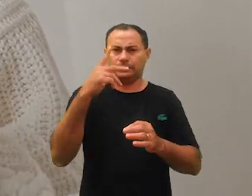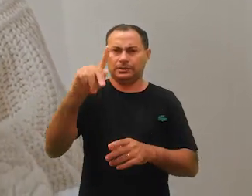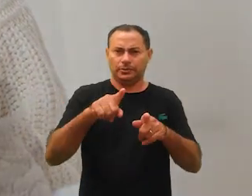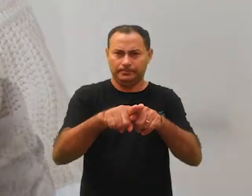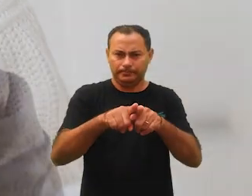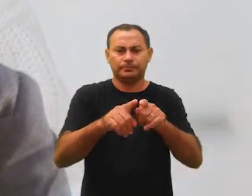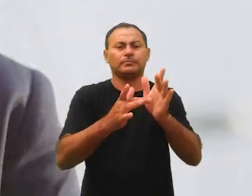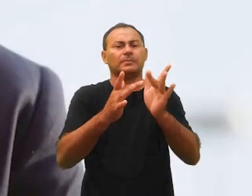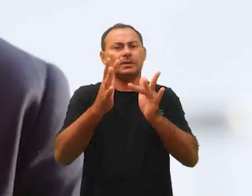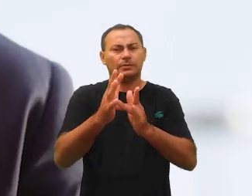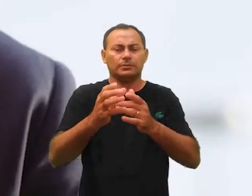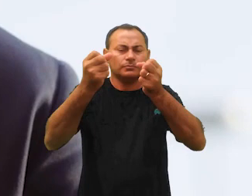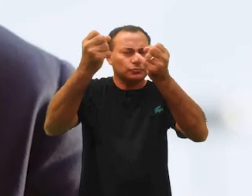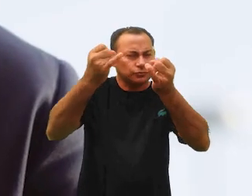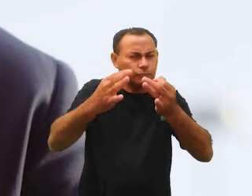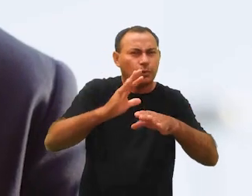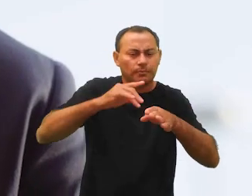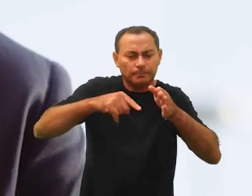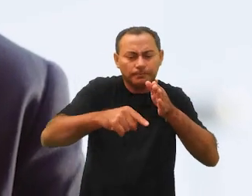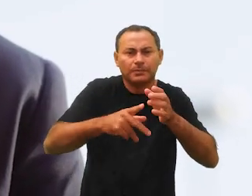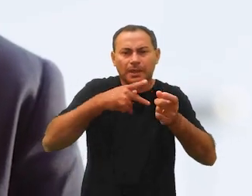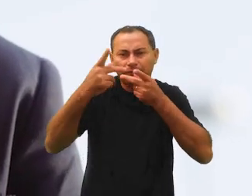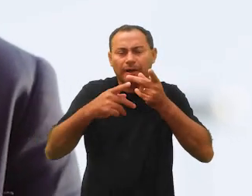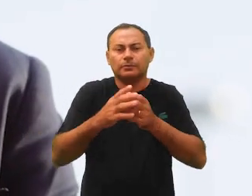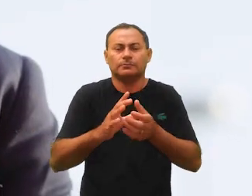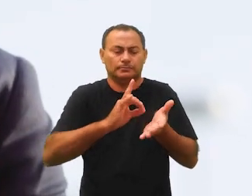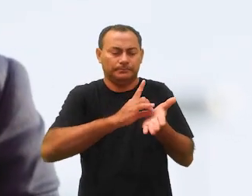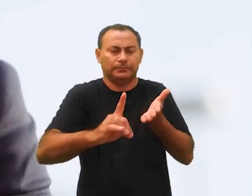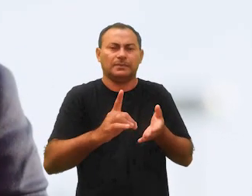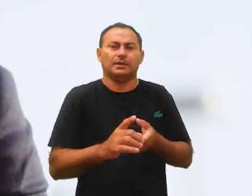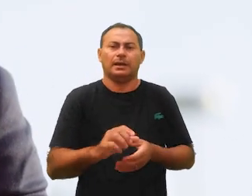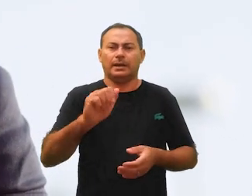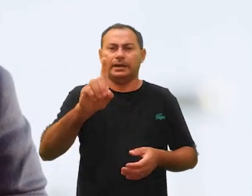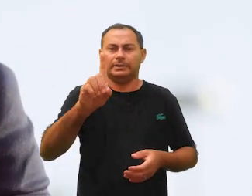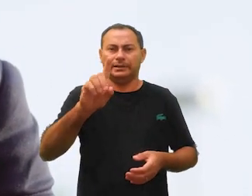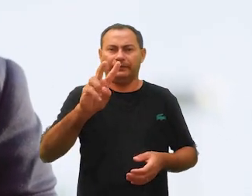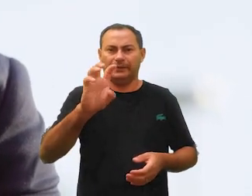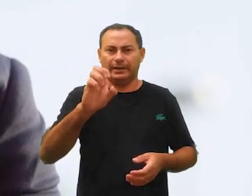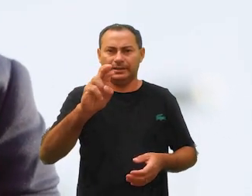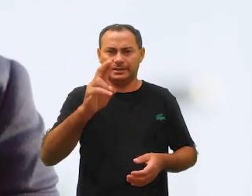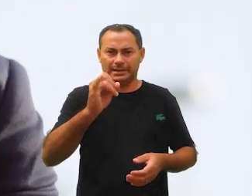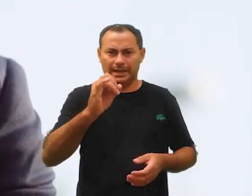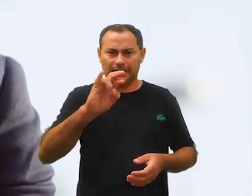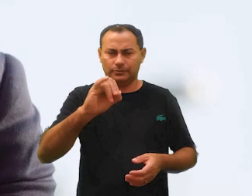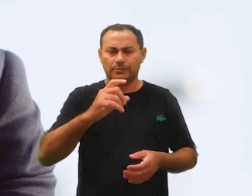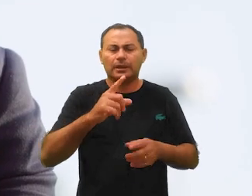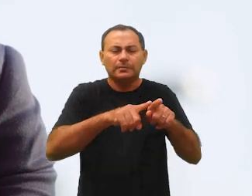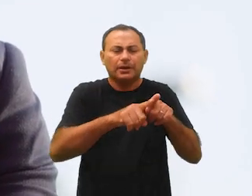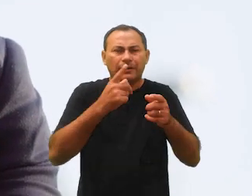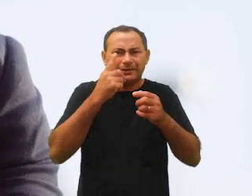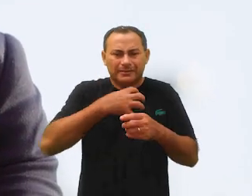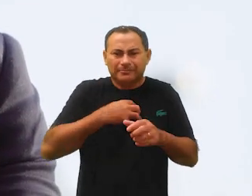seu irmão. Jesus vai um pouco mais longe quando fala do adversário, que pode ser aquele irmão que faz você sair do